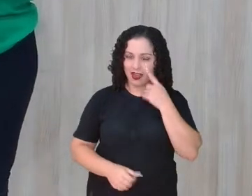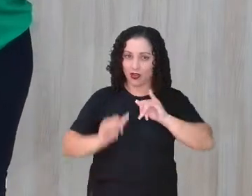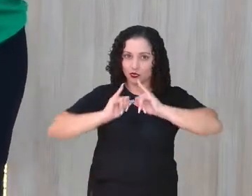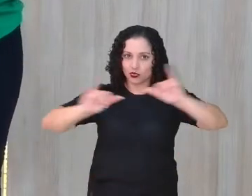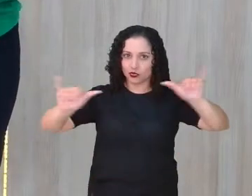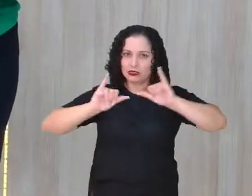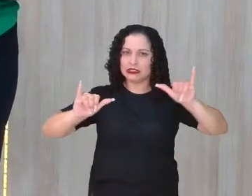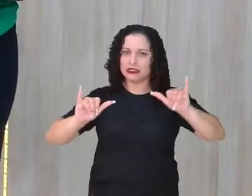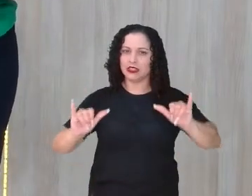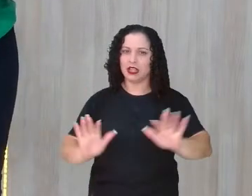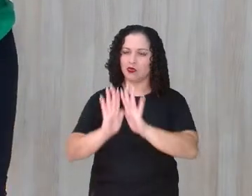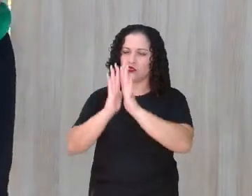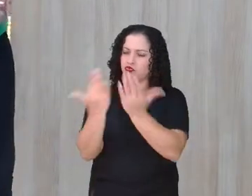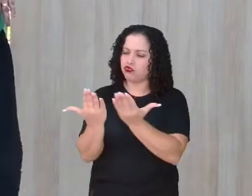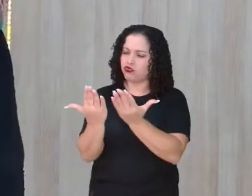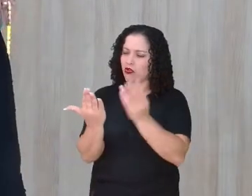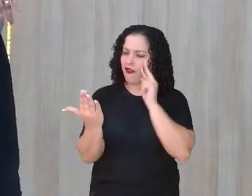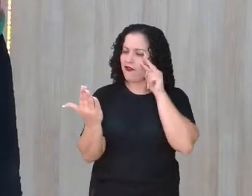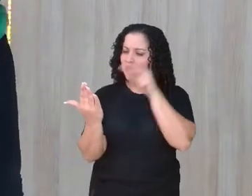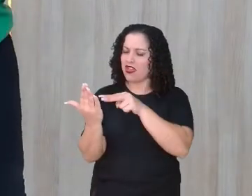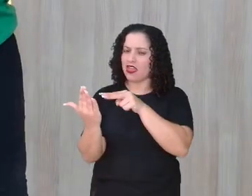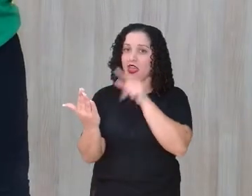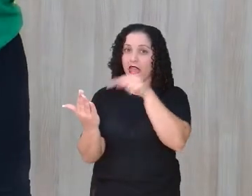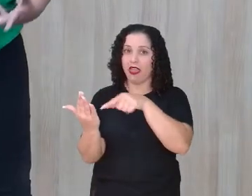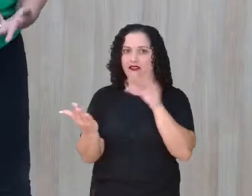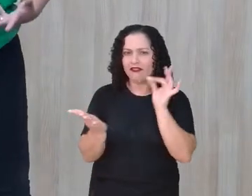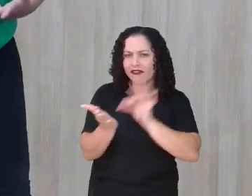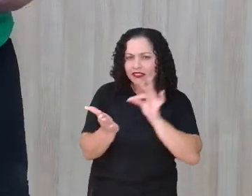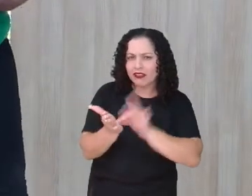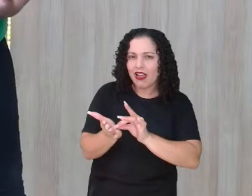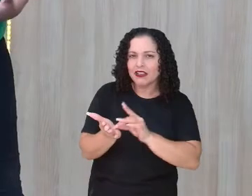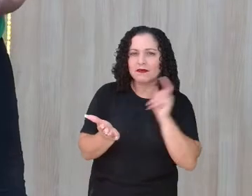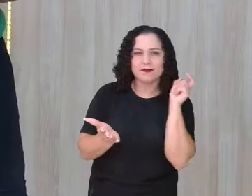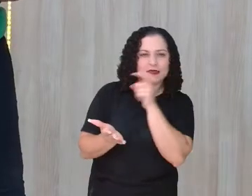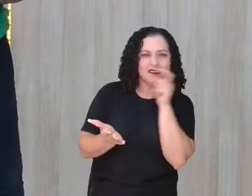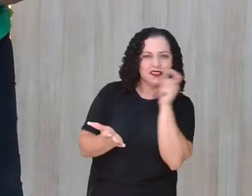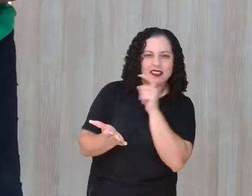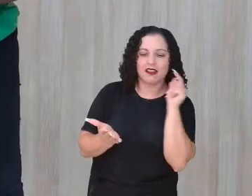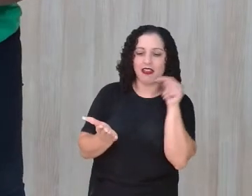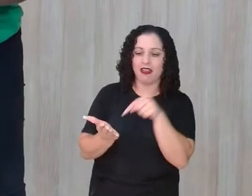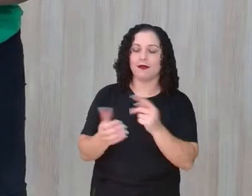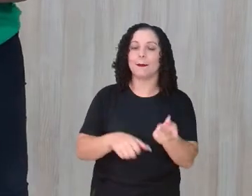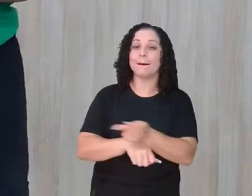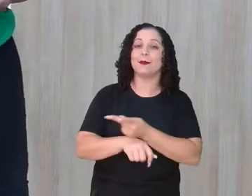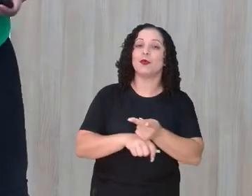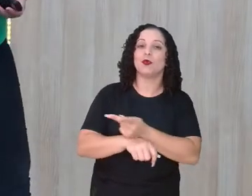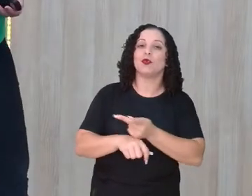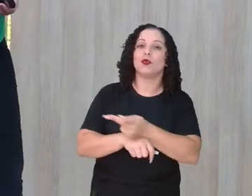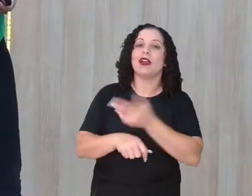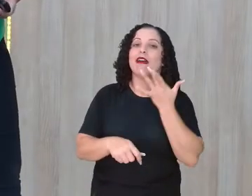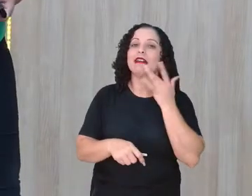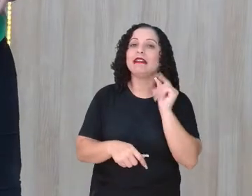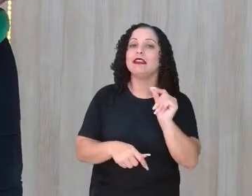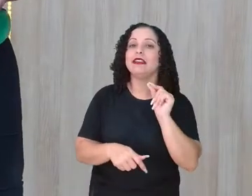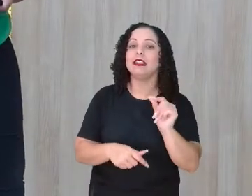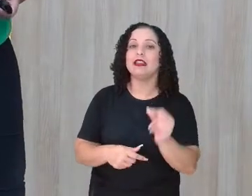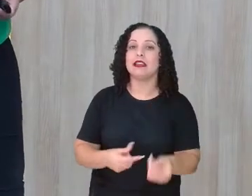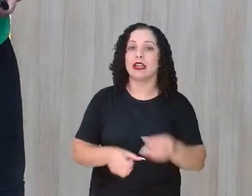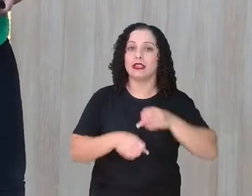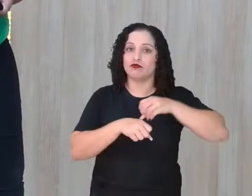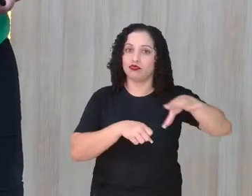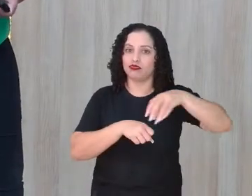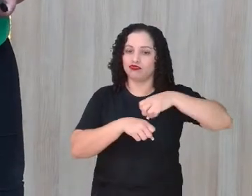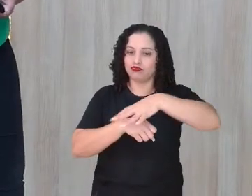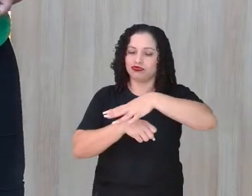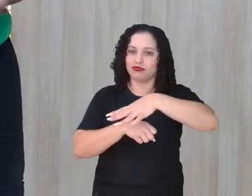saber se ela é verdadeira, se ela é falsa, se ela tem a credibilidade, procurar aí quem foi que postou, né?